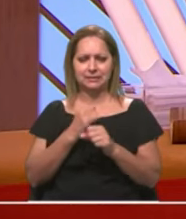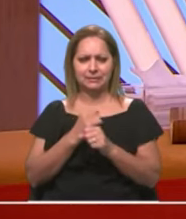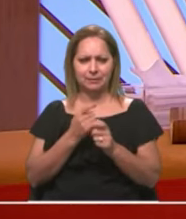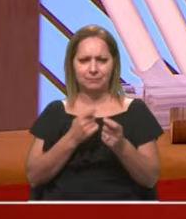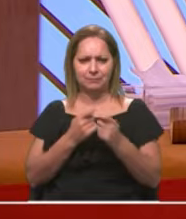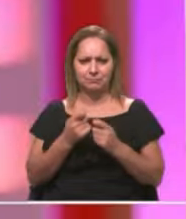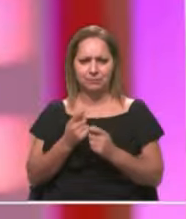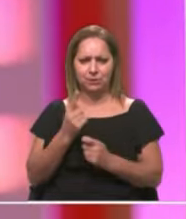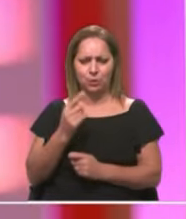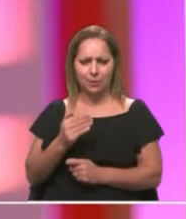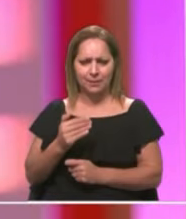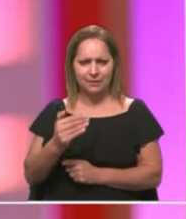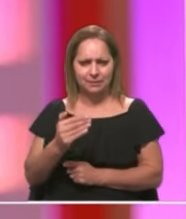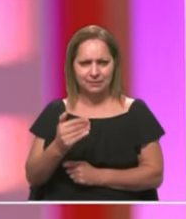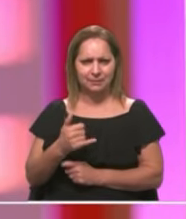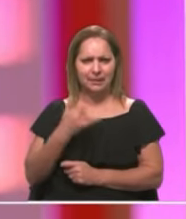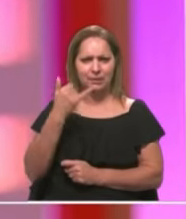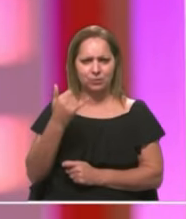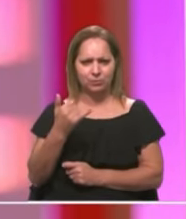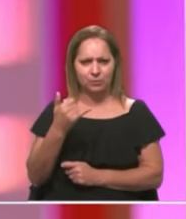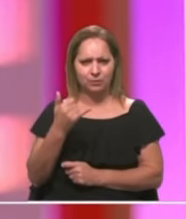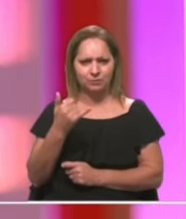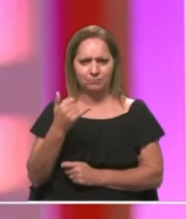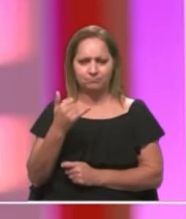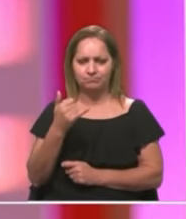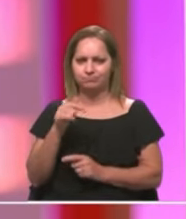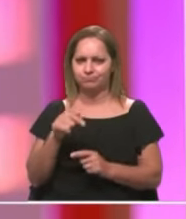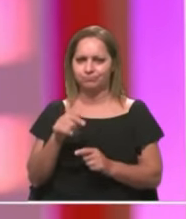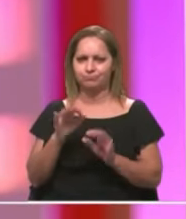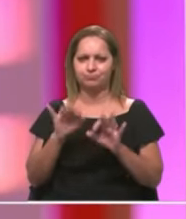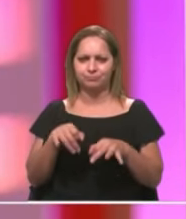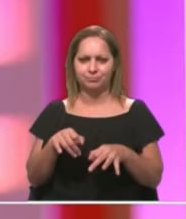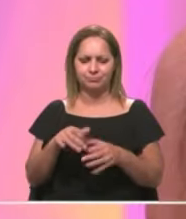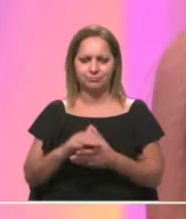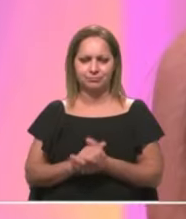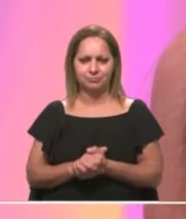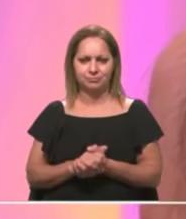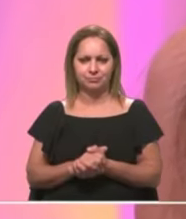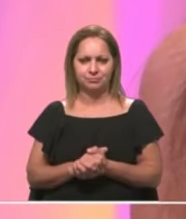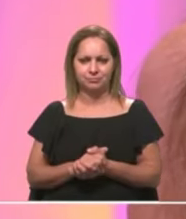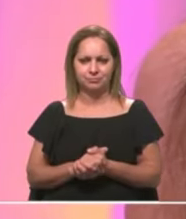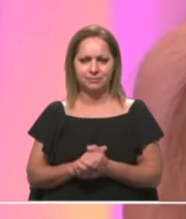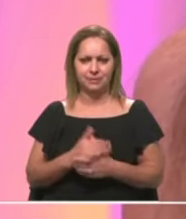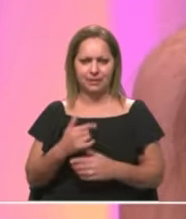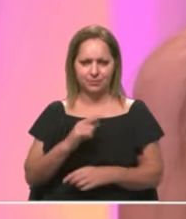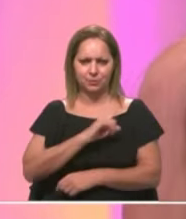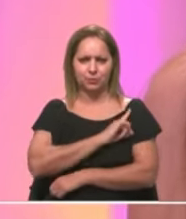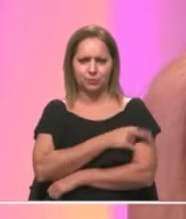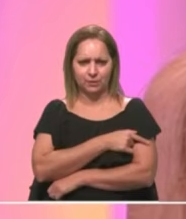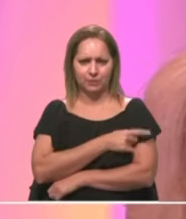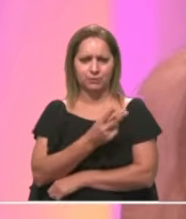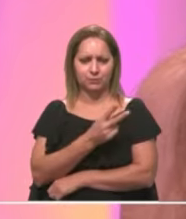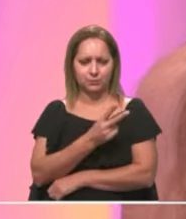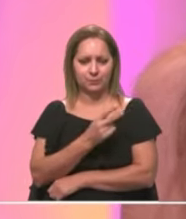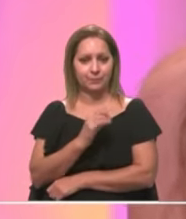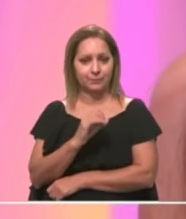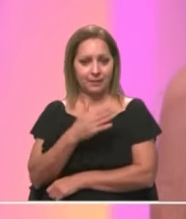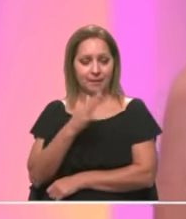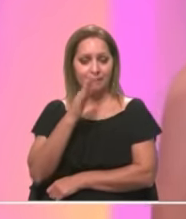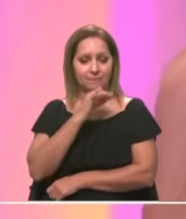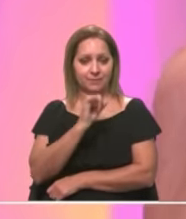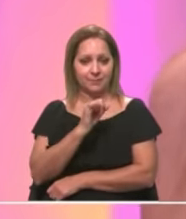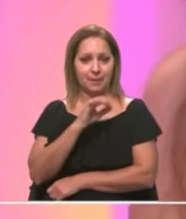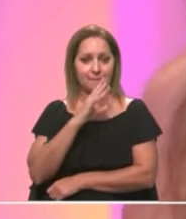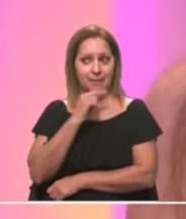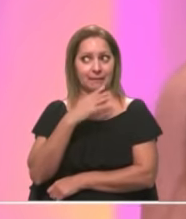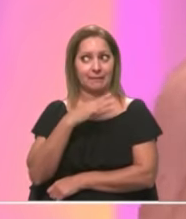uma semana depois assumir que afinal de contas isto não estava bem. É preciso muita coragem dos dois. Principalmente para a família. Imagina, a minha mãe queria